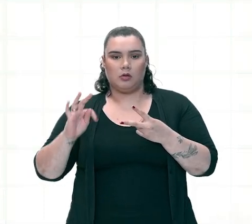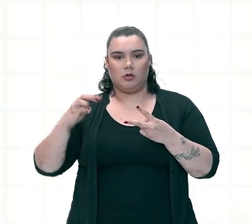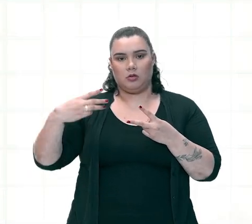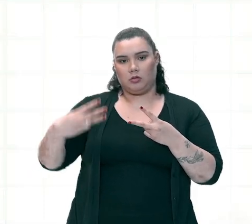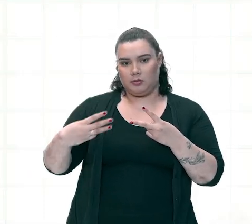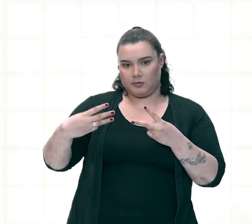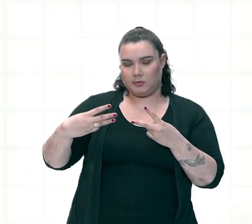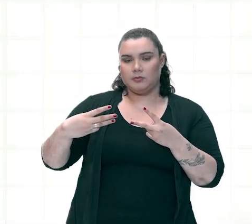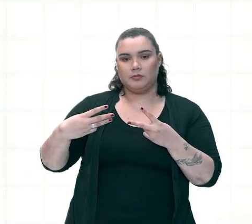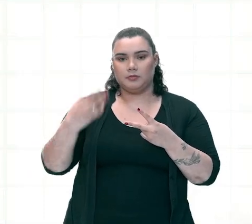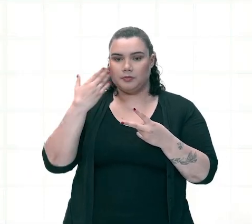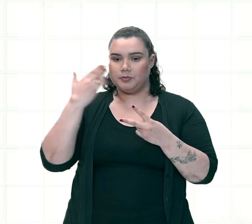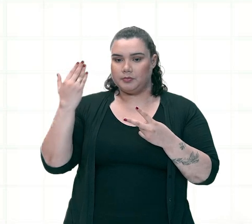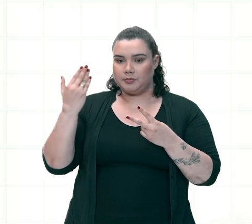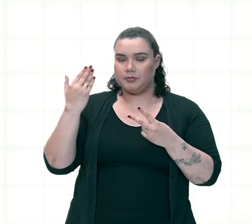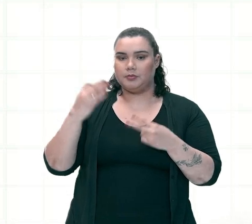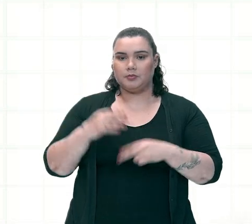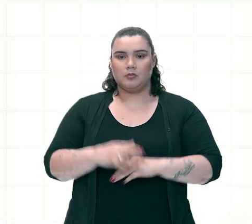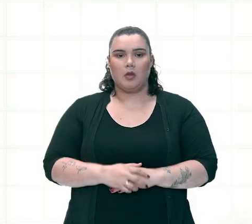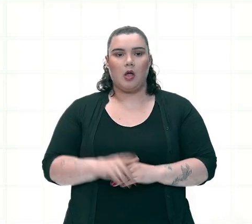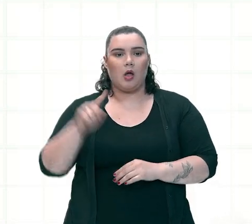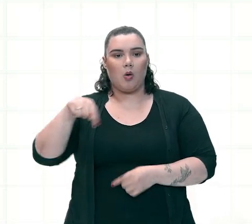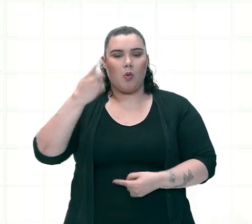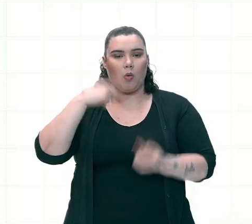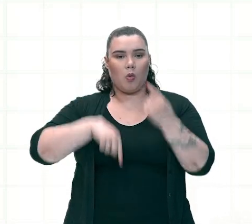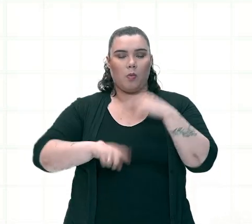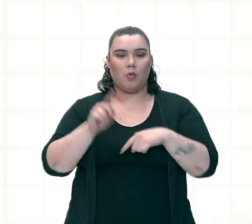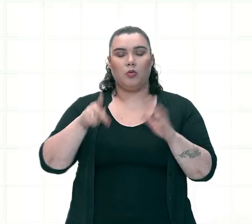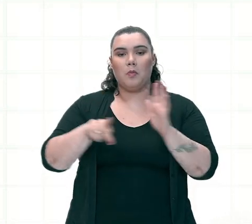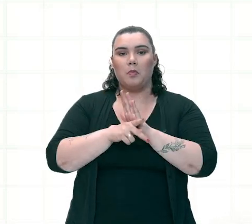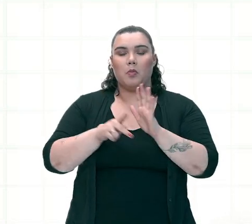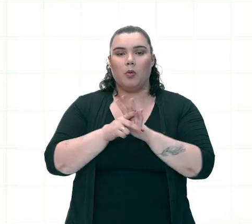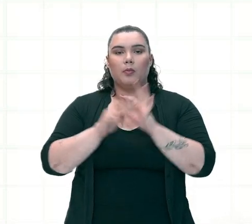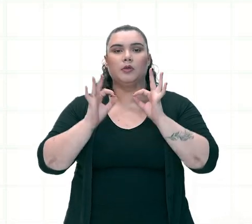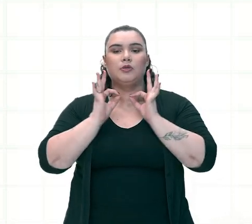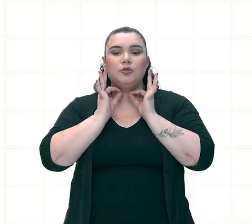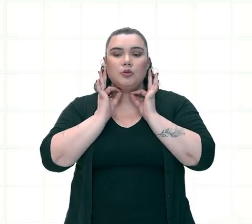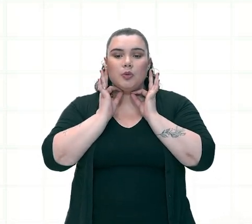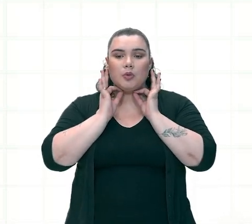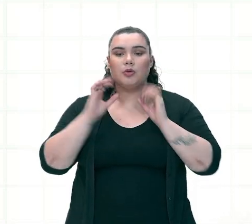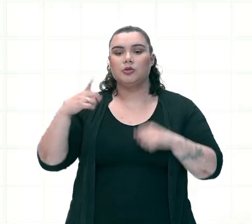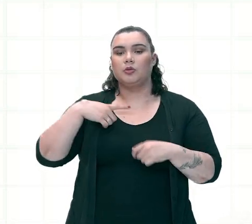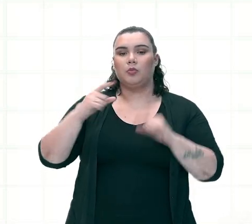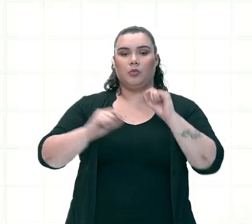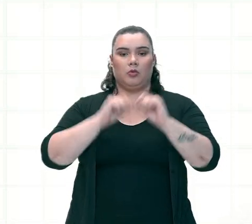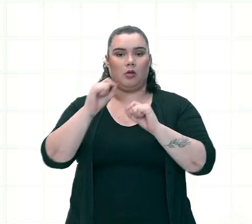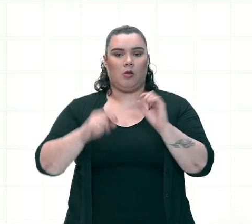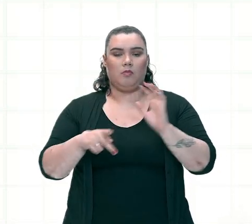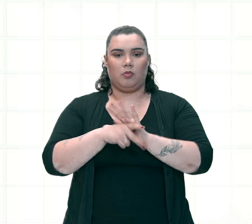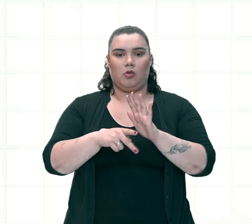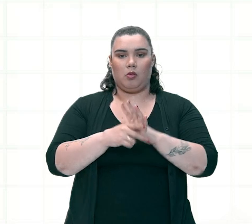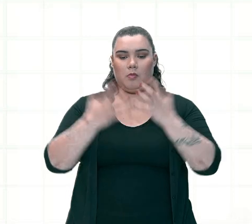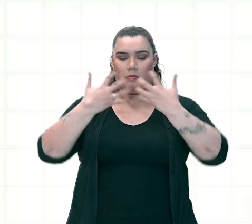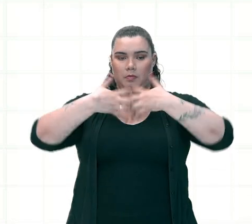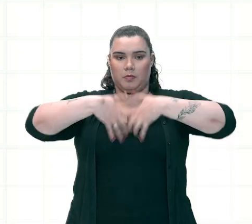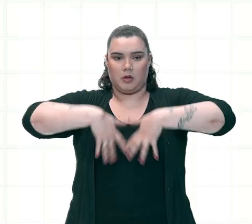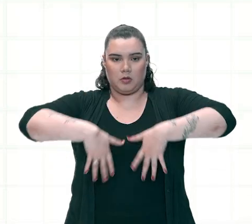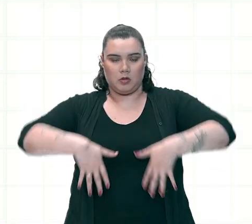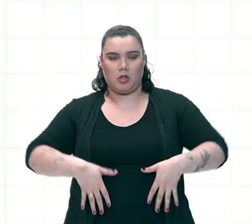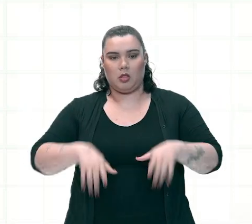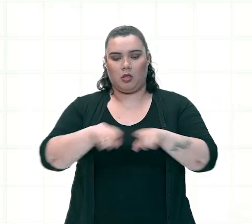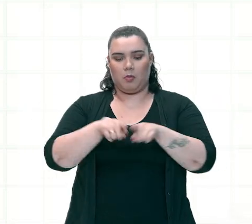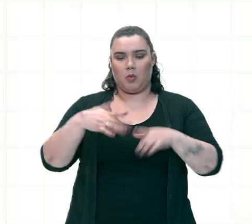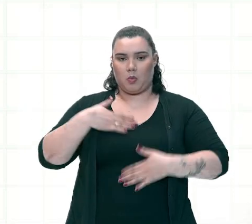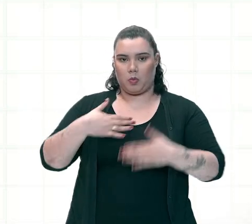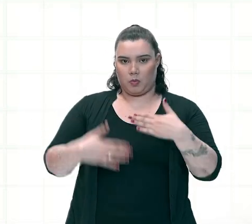a triiodotironina, que é o T3, que são hormônios da tireoide que regulam o metabolismo e o